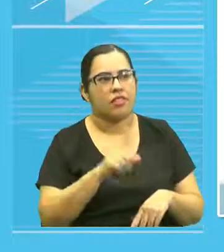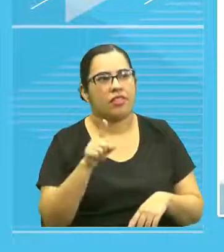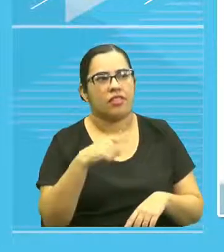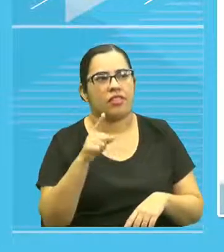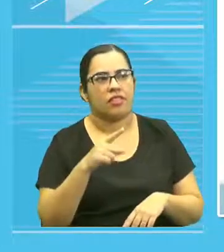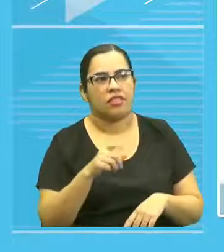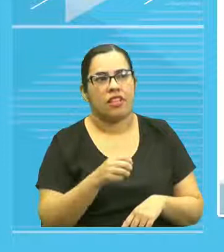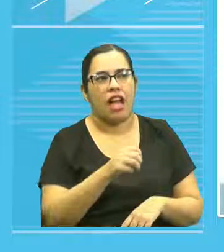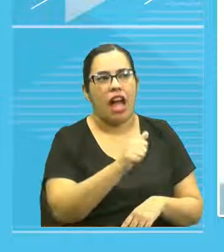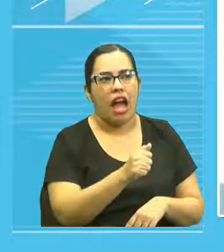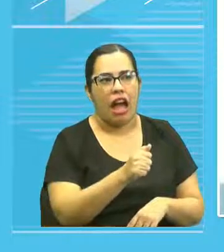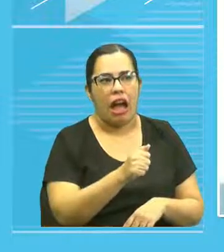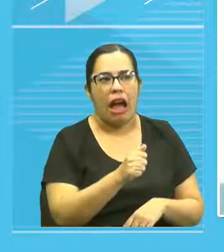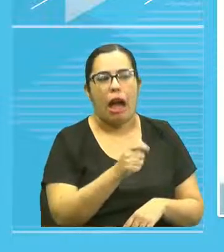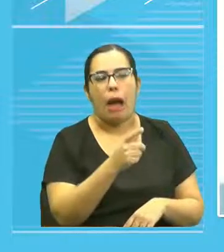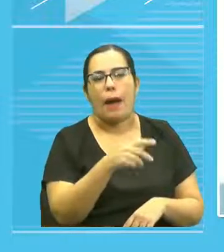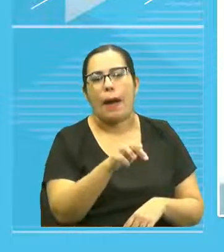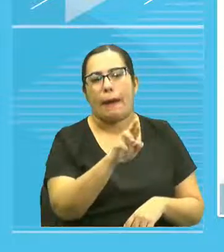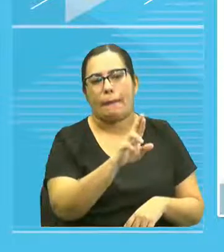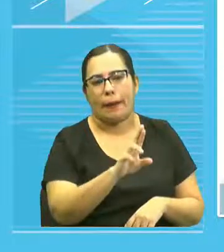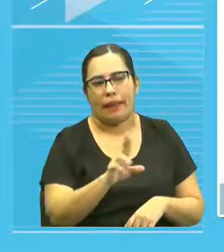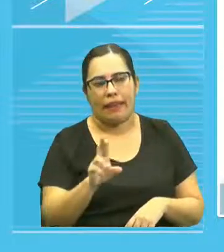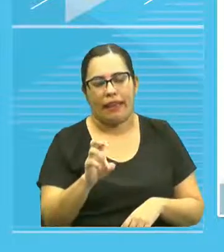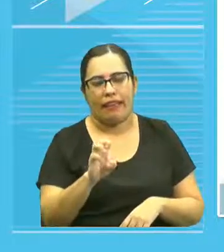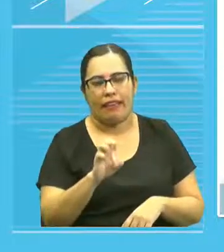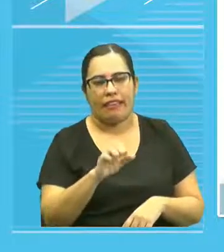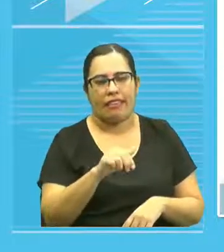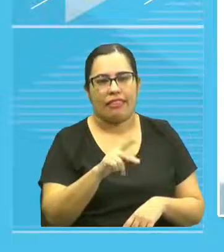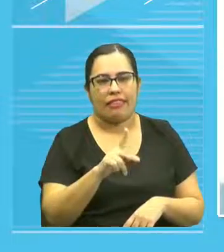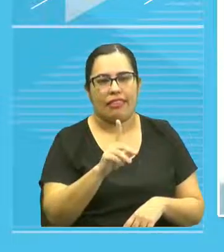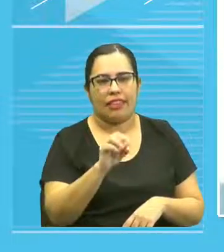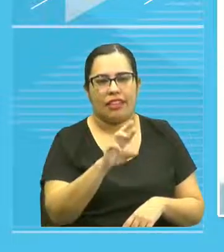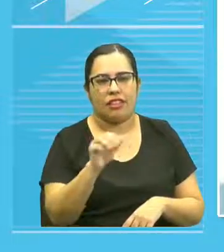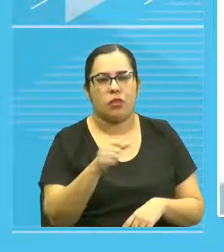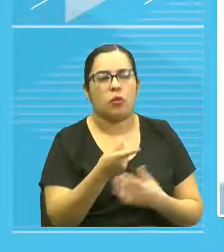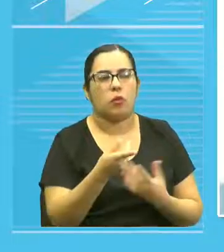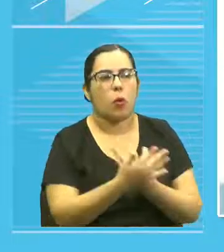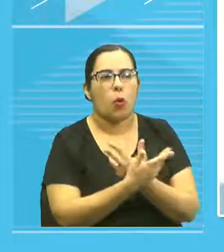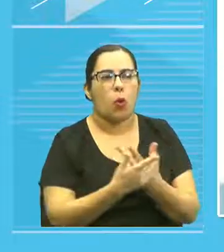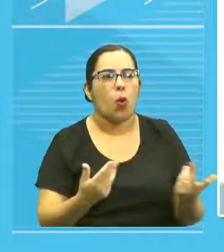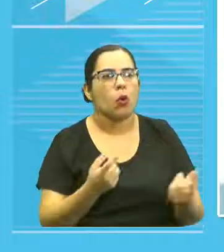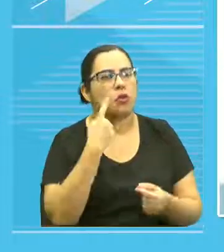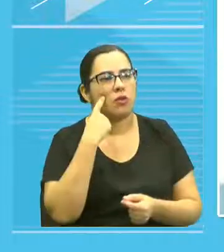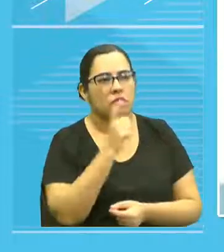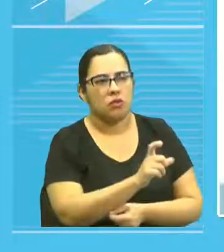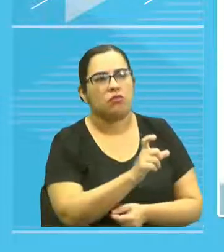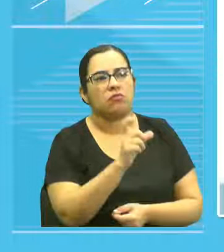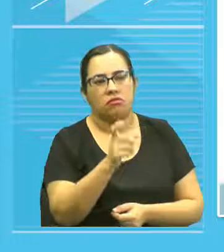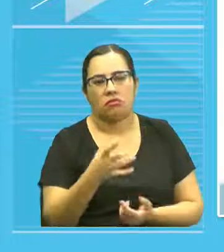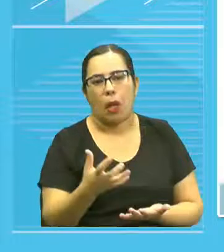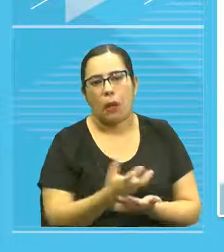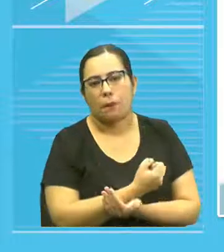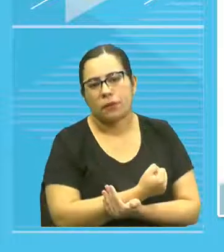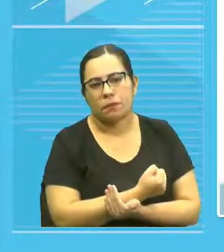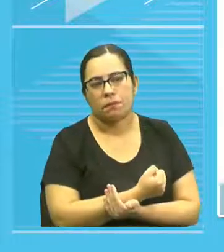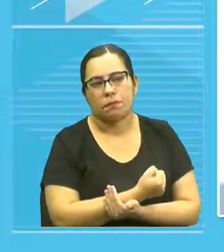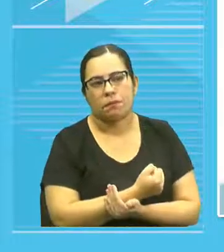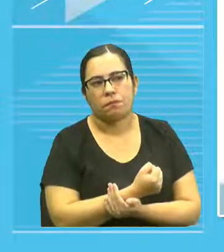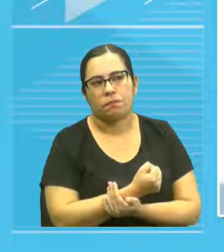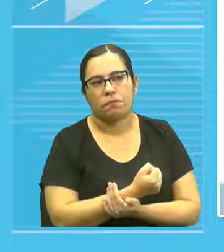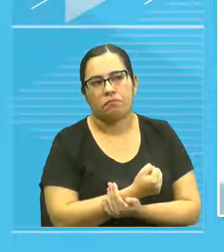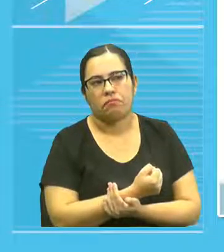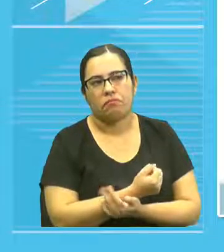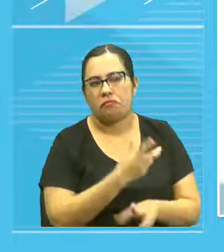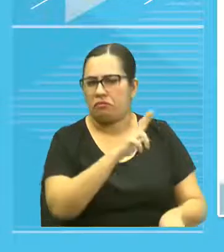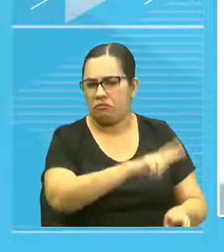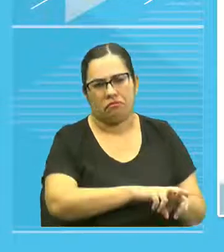aprender o meu celular porque para coisas e objetos a gente faz é apreensão aprender